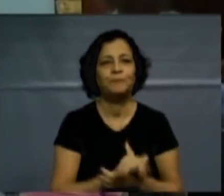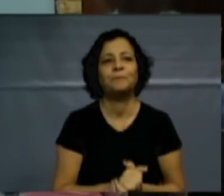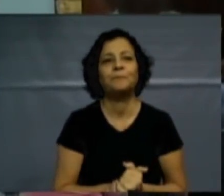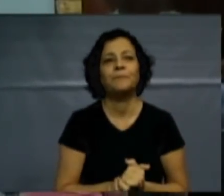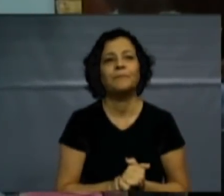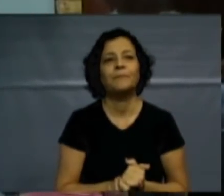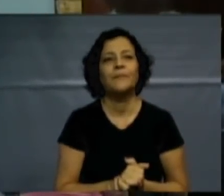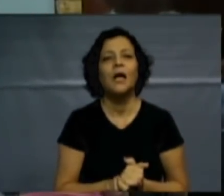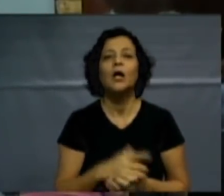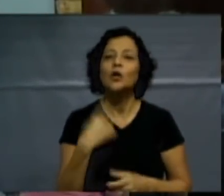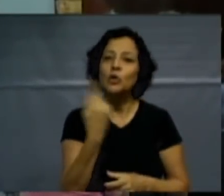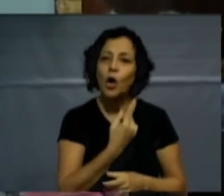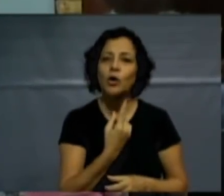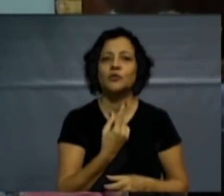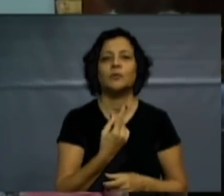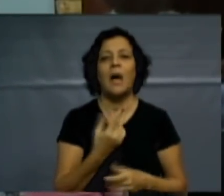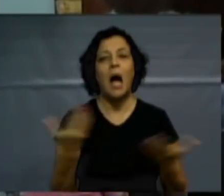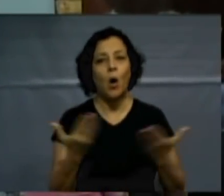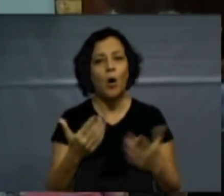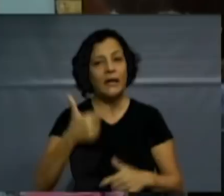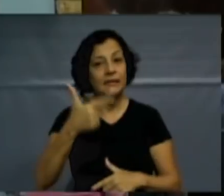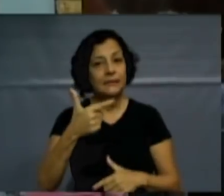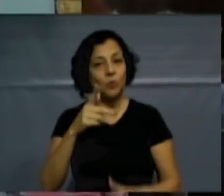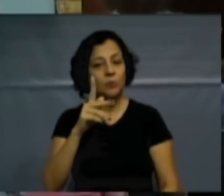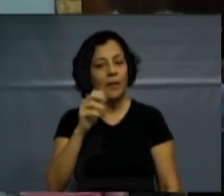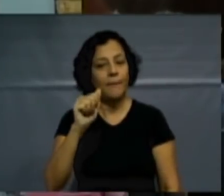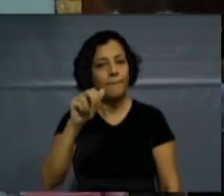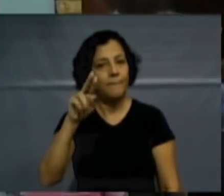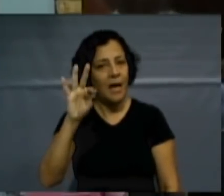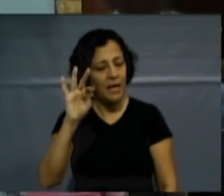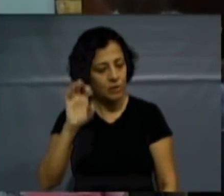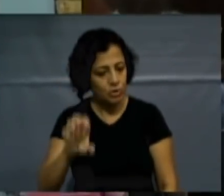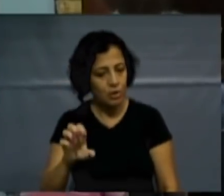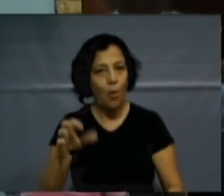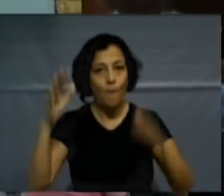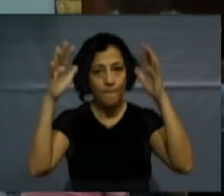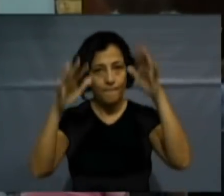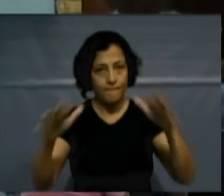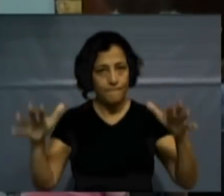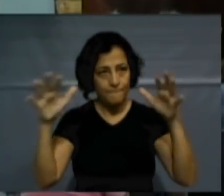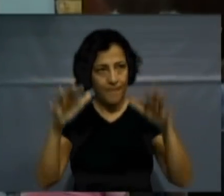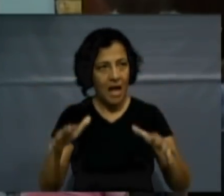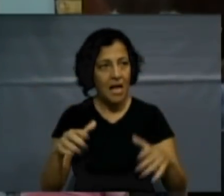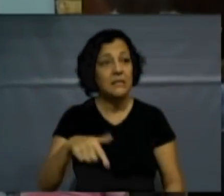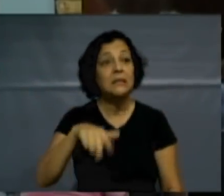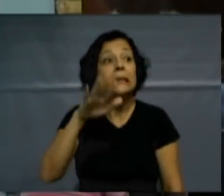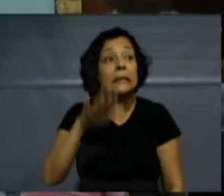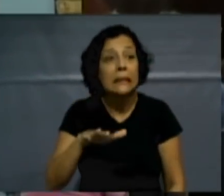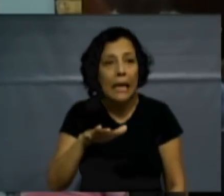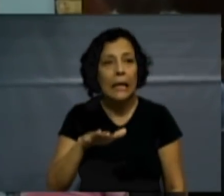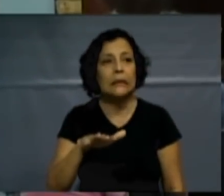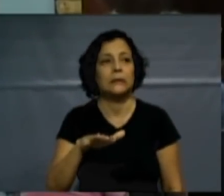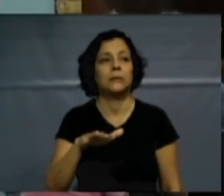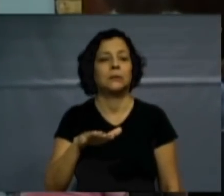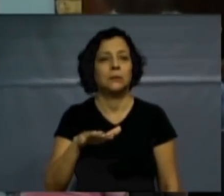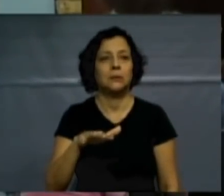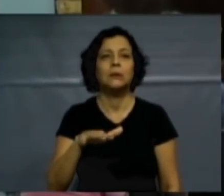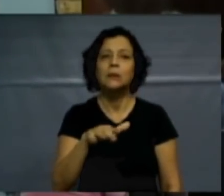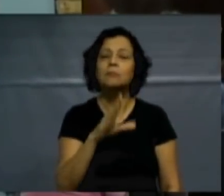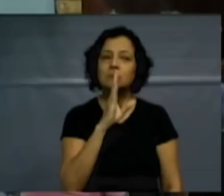E nós vamos para a segunda parte, que é o passe. Gostaríamos de pedir a todos vocês